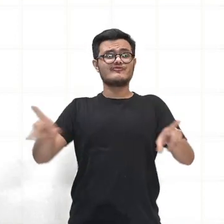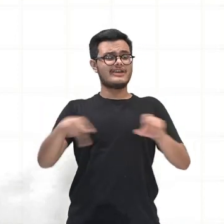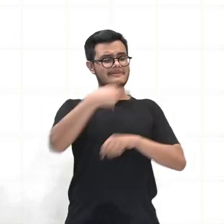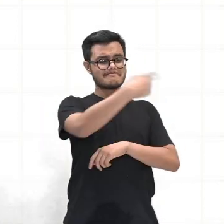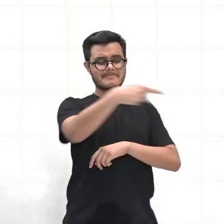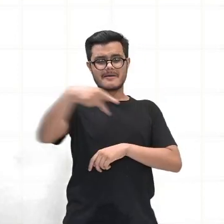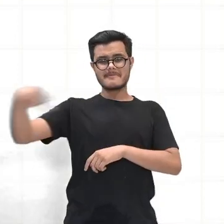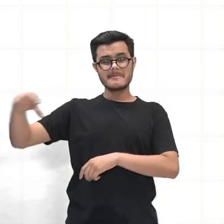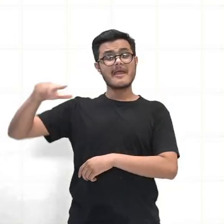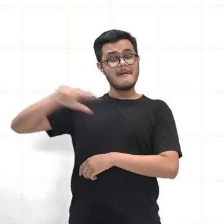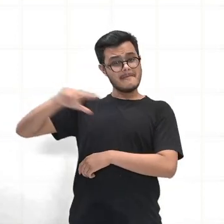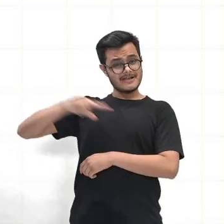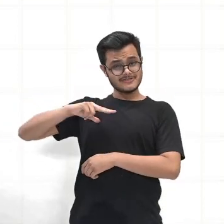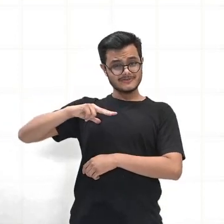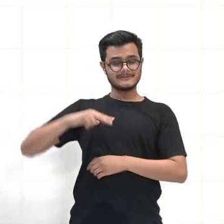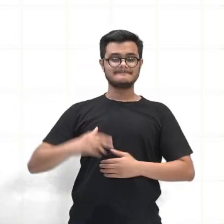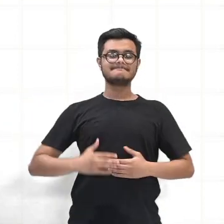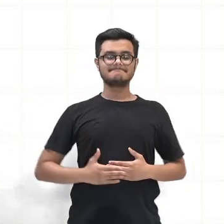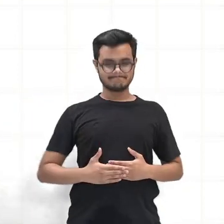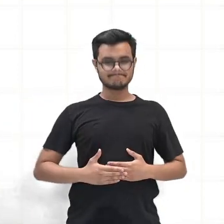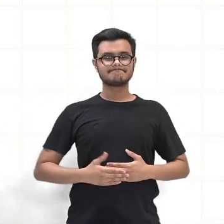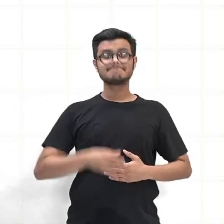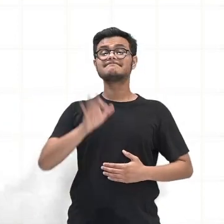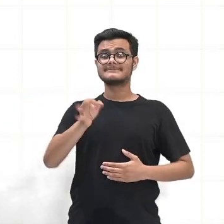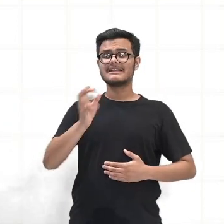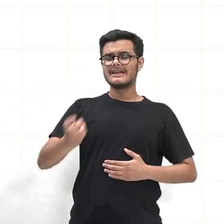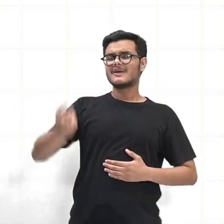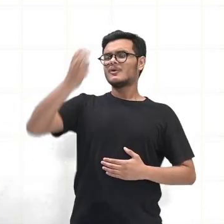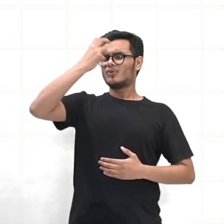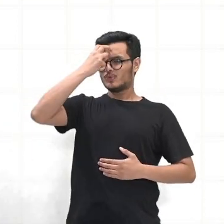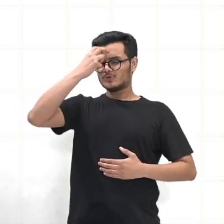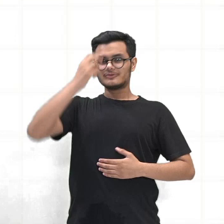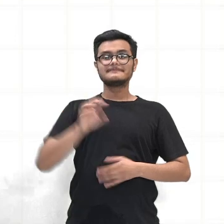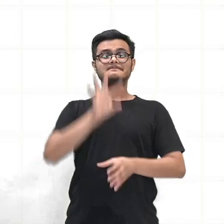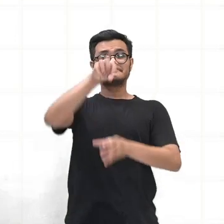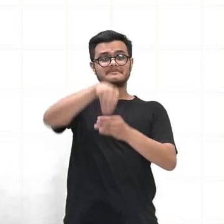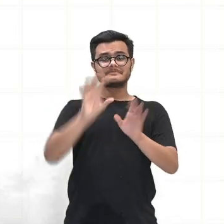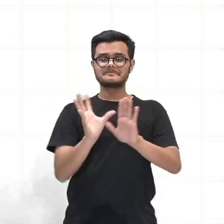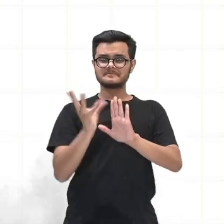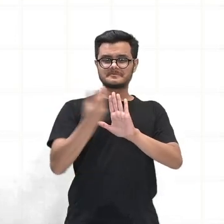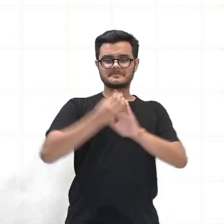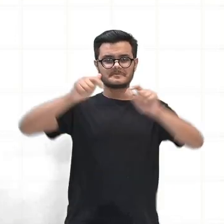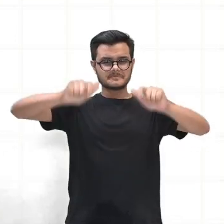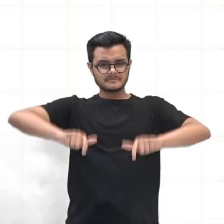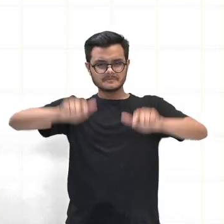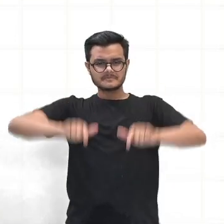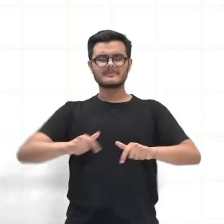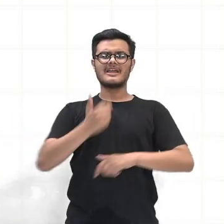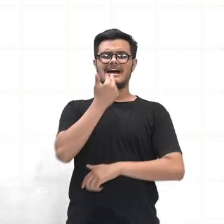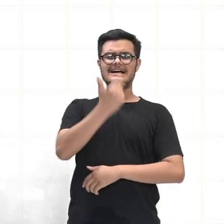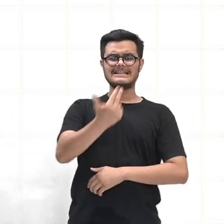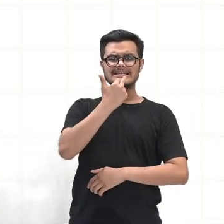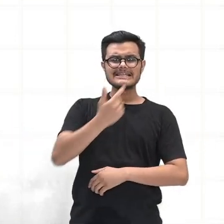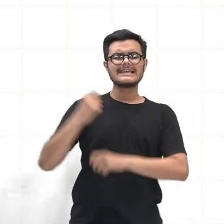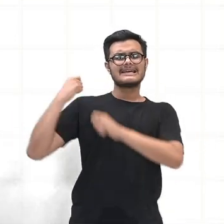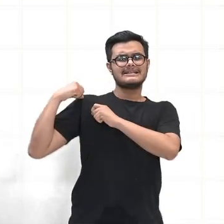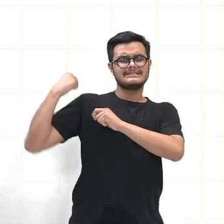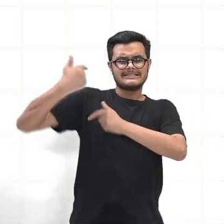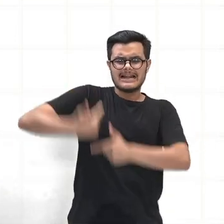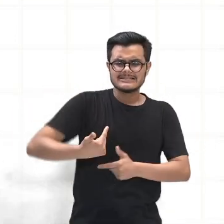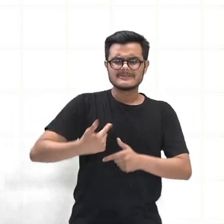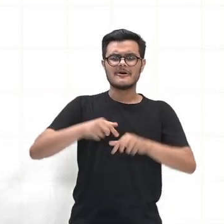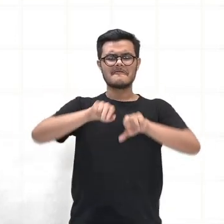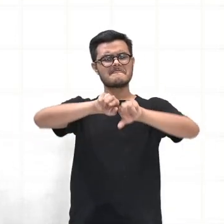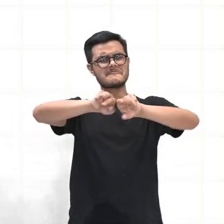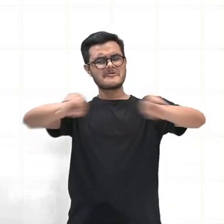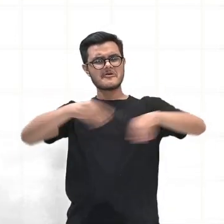étnicas, essas diferenças culturais dentro da região da Amazônia, como a língua, tradições,